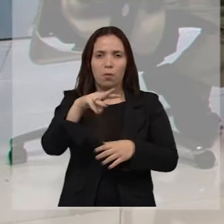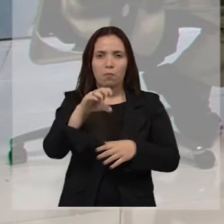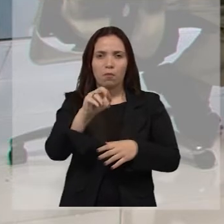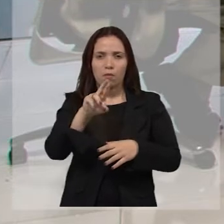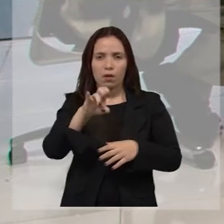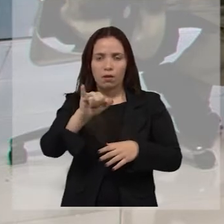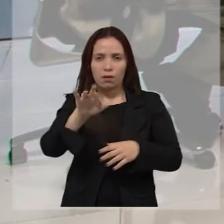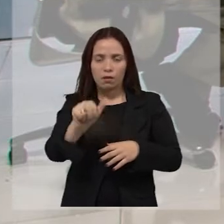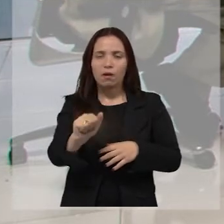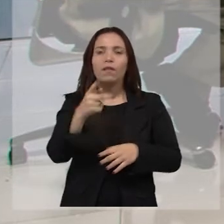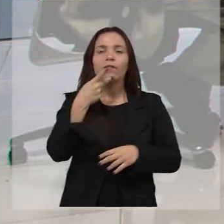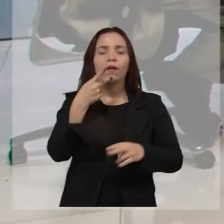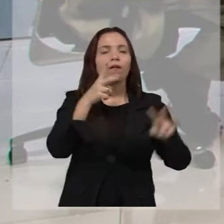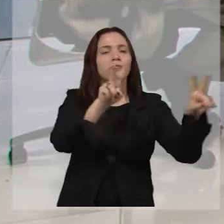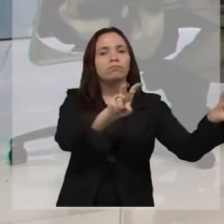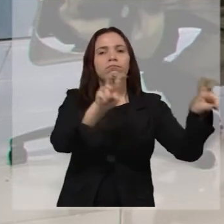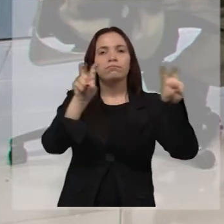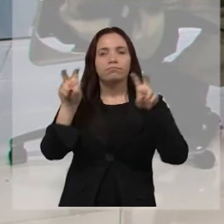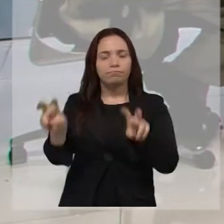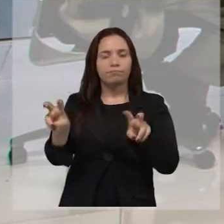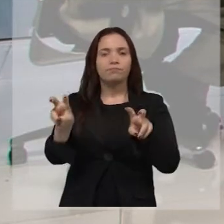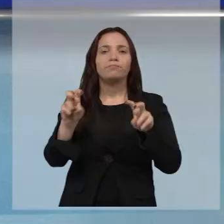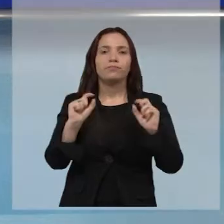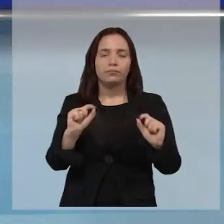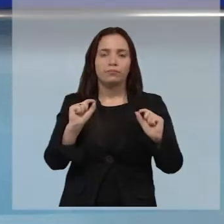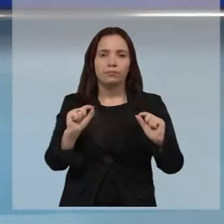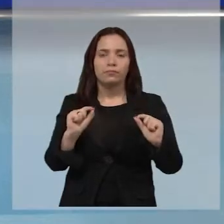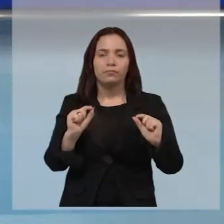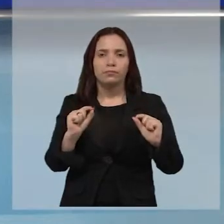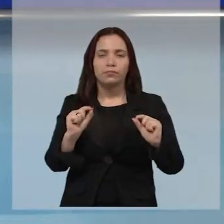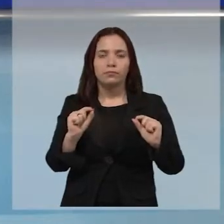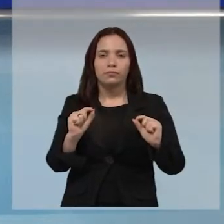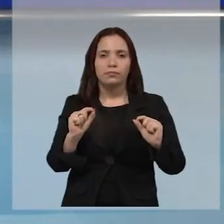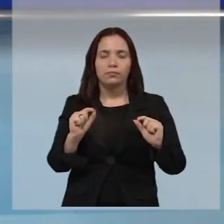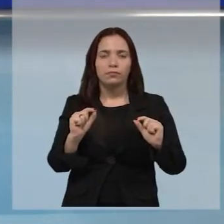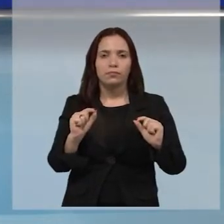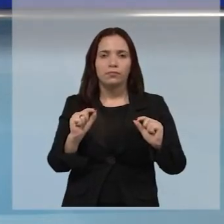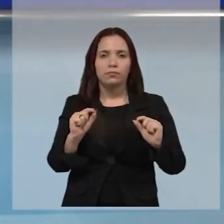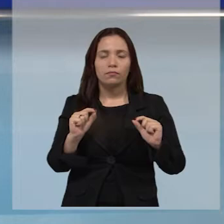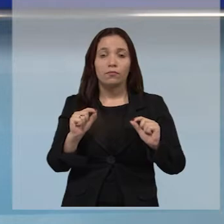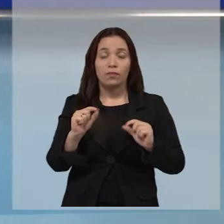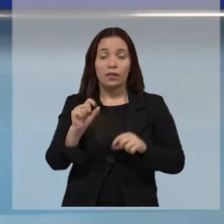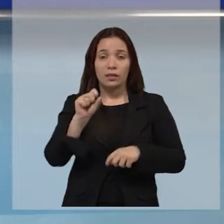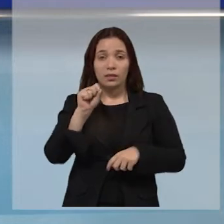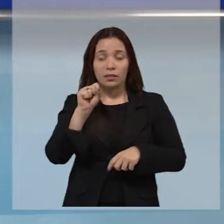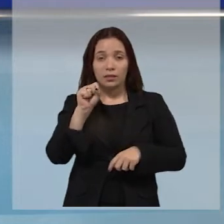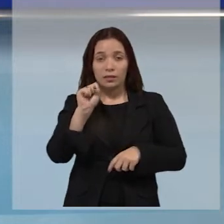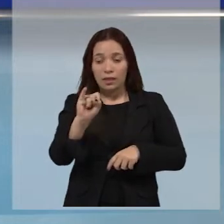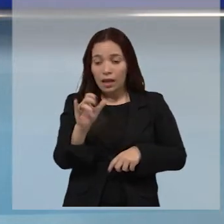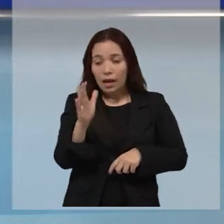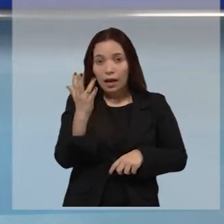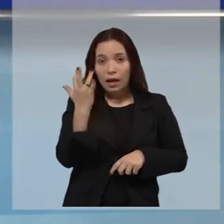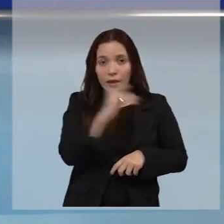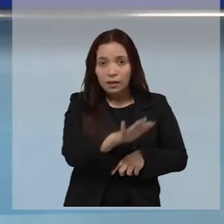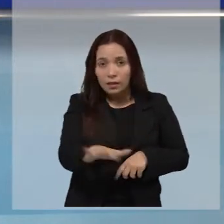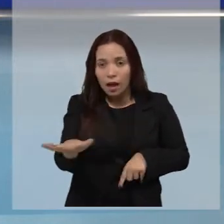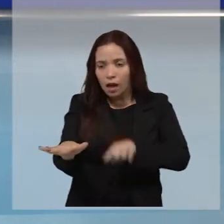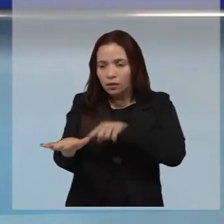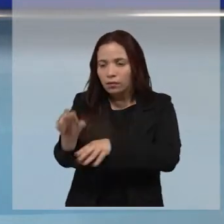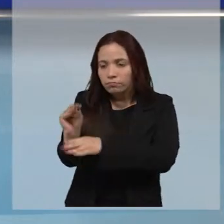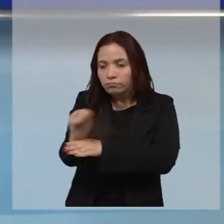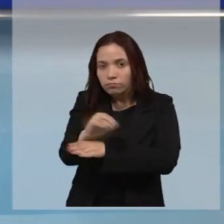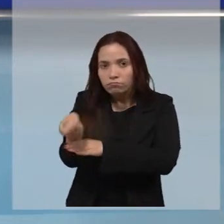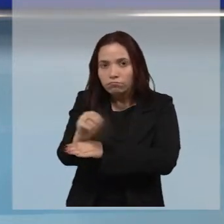Moreira, para dizer uma frase de efeito, segundo a qual nós não cuidamos das nossas